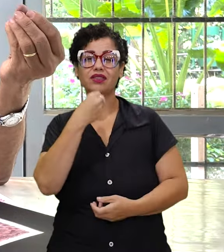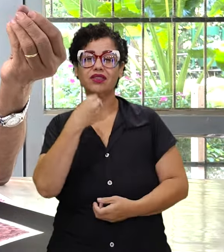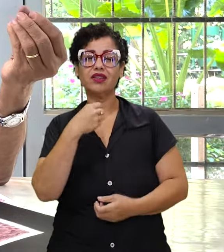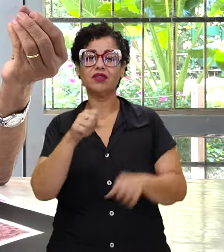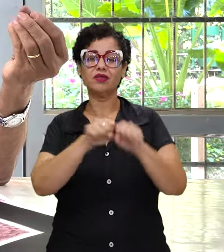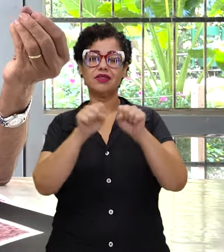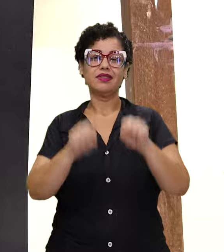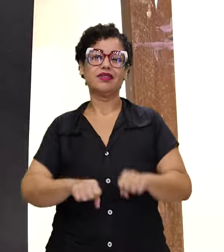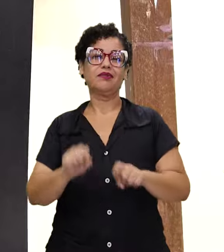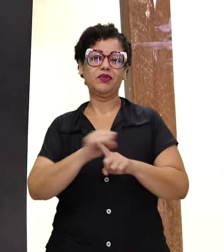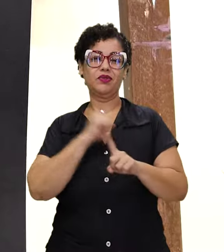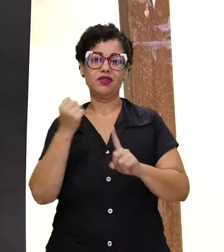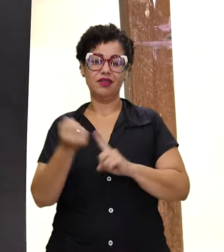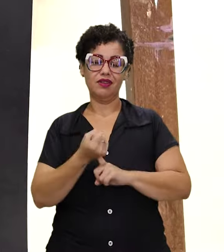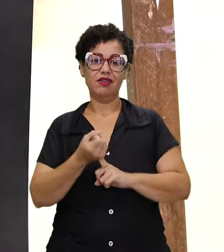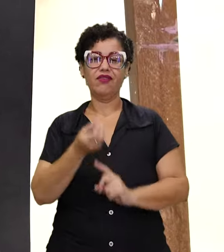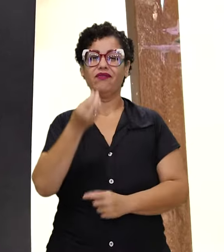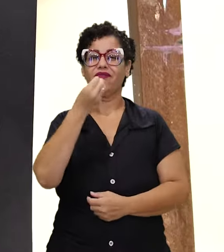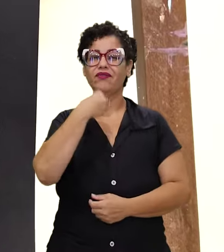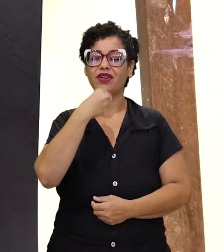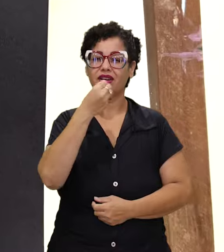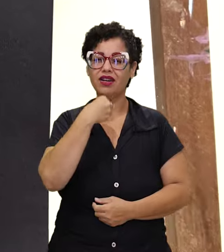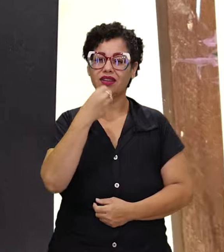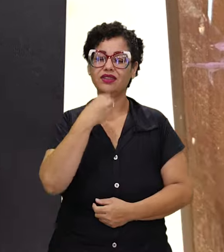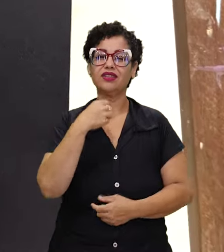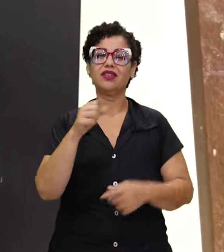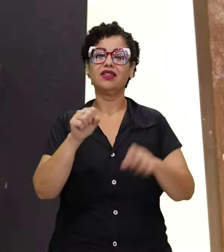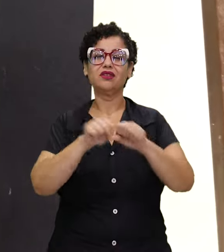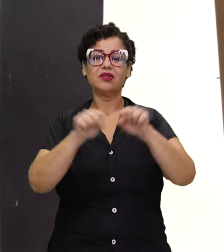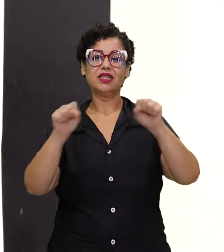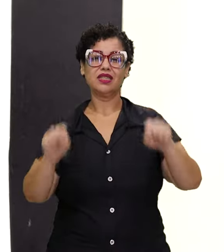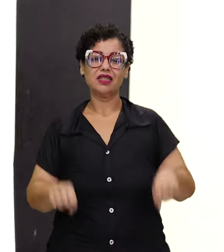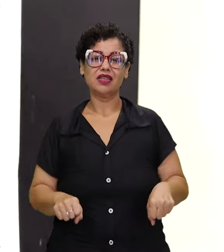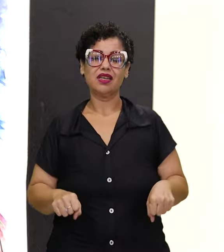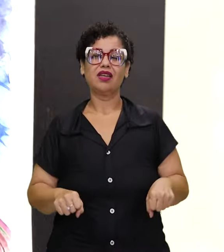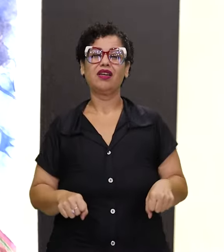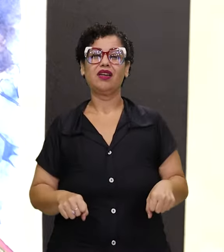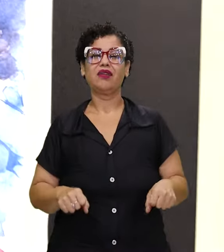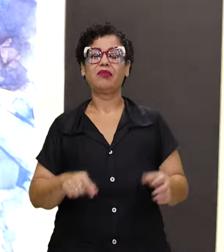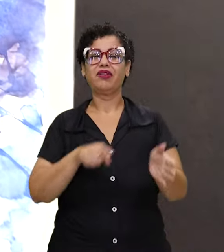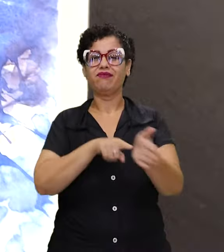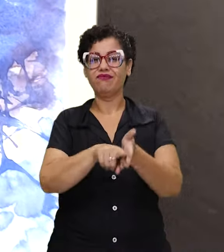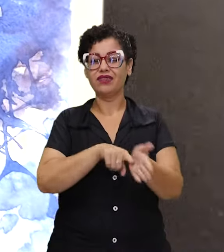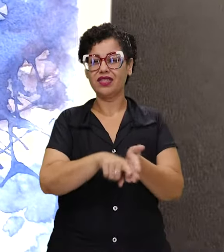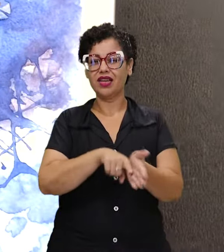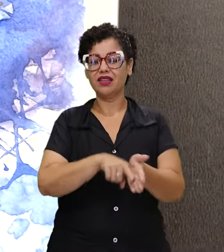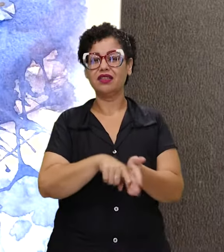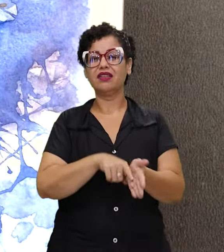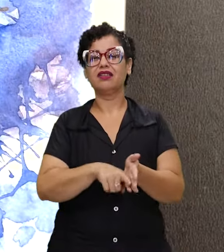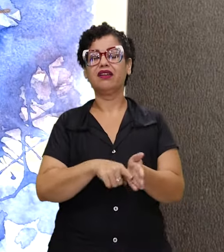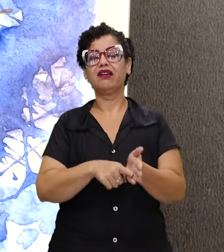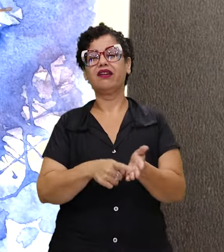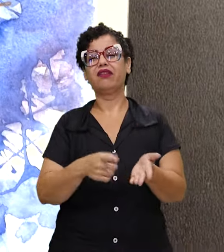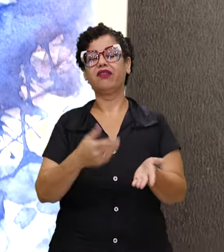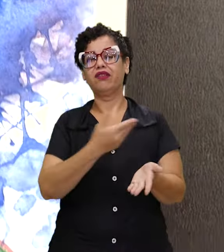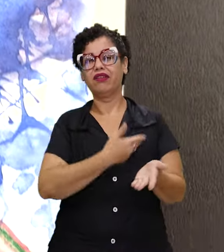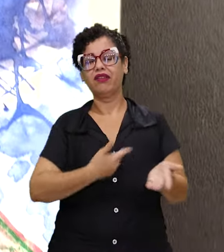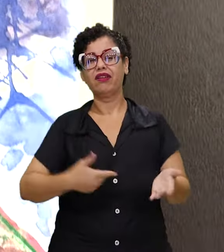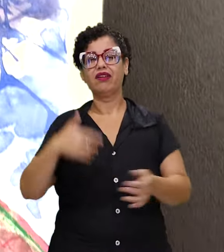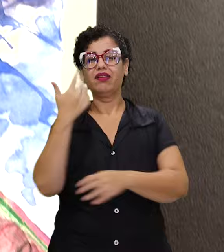sistemas sociais, da fragilidade do sistema de fiscalização dos órgãos ambientais,